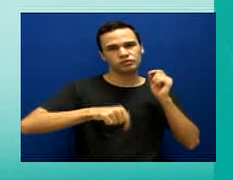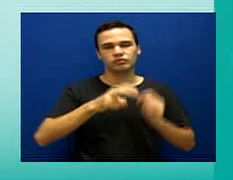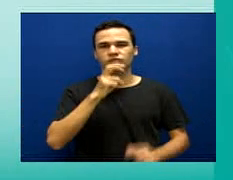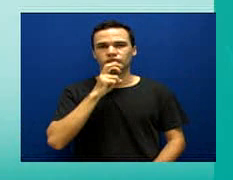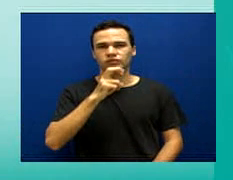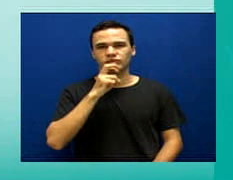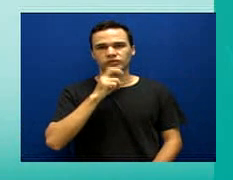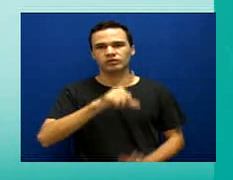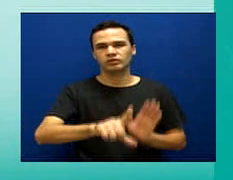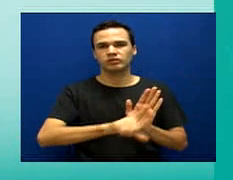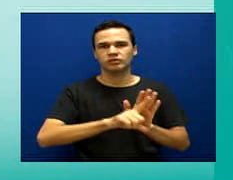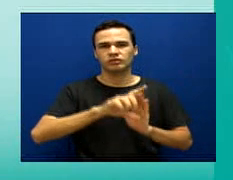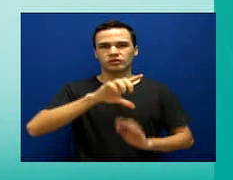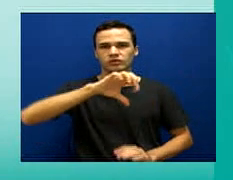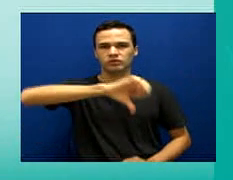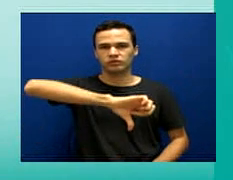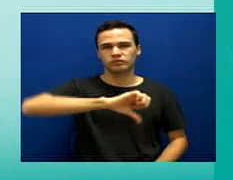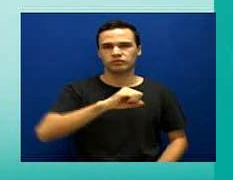município. A Lei